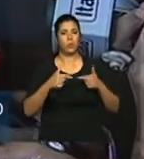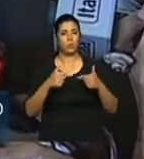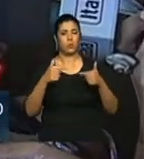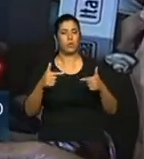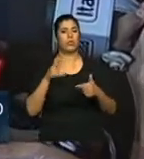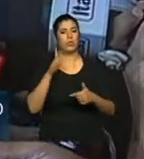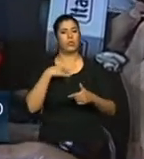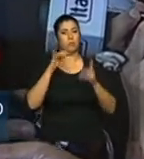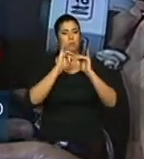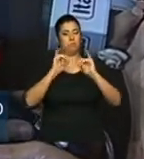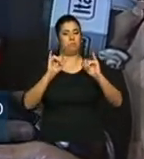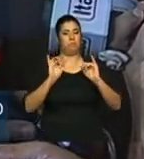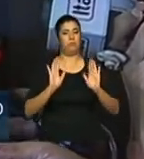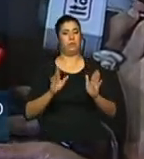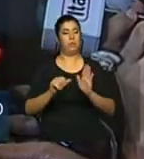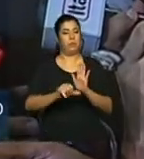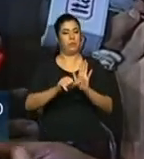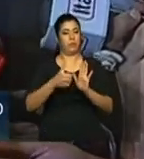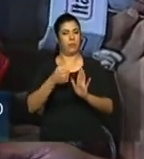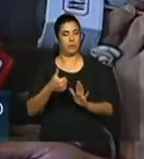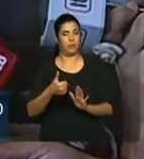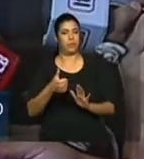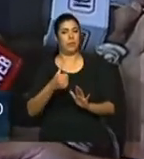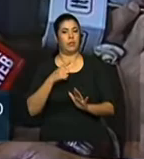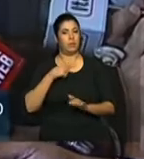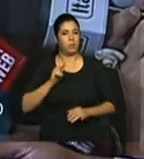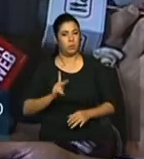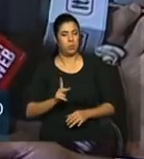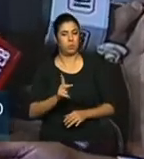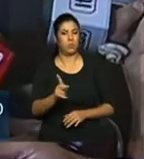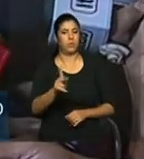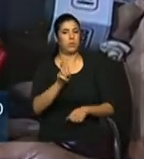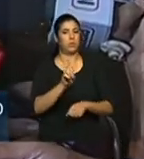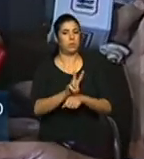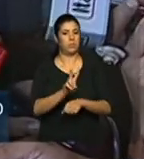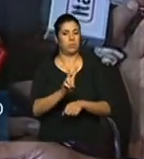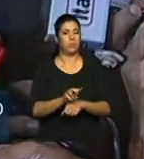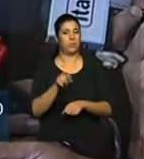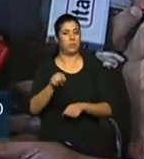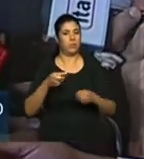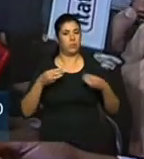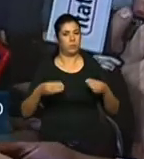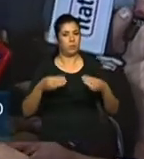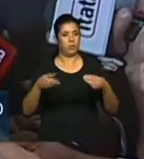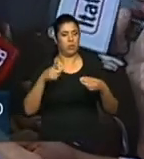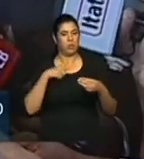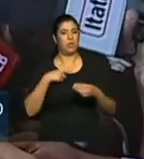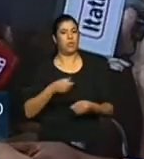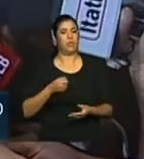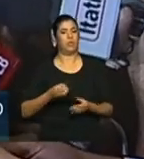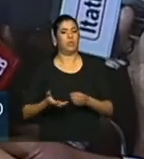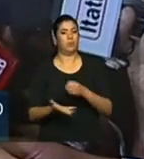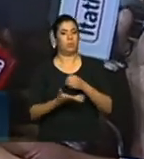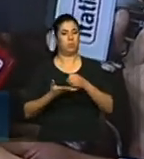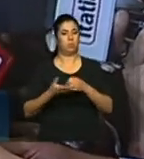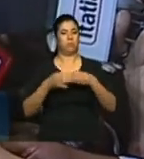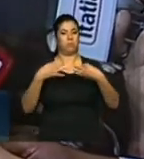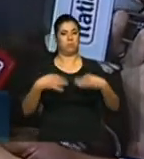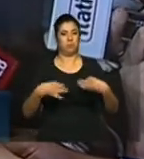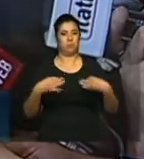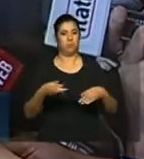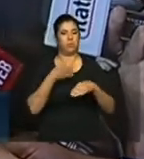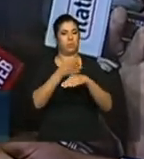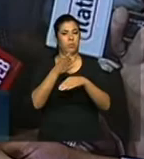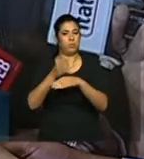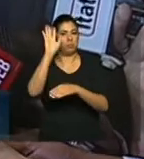nós colocamos, né? Primeiro é manter o ministério, um ministério que está consolidado, tem uma efetiva